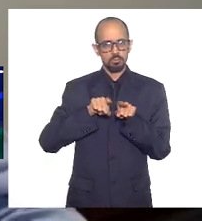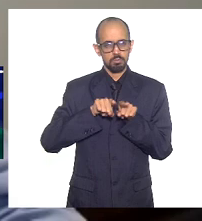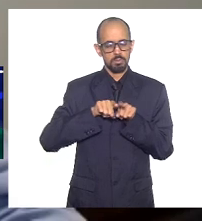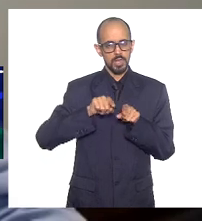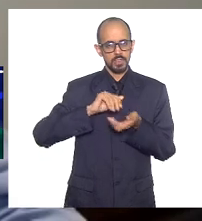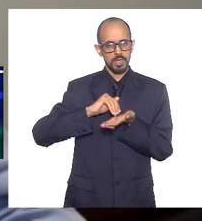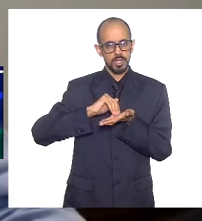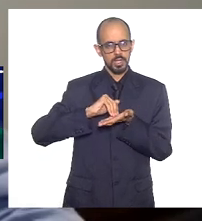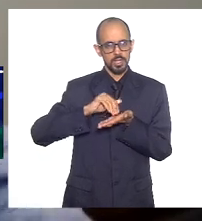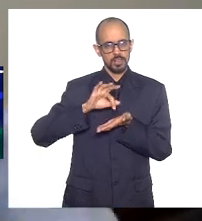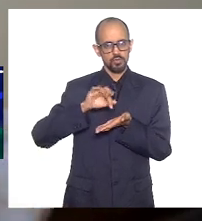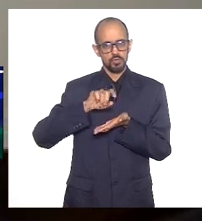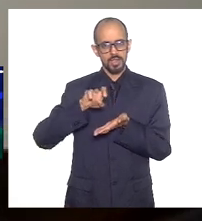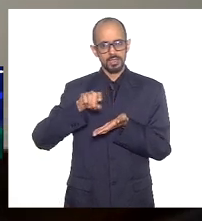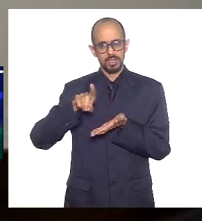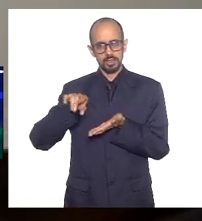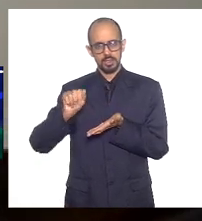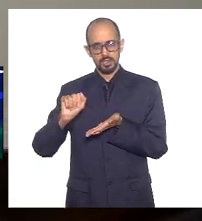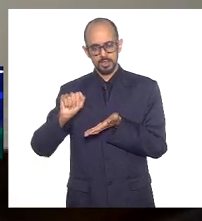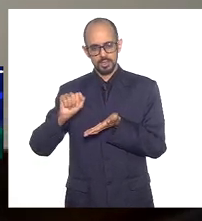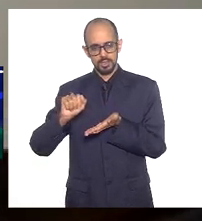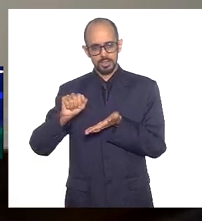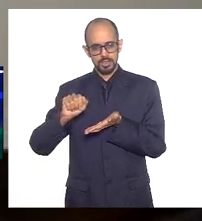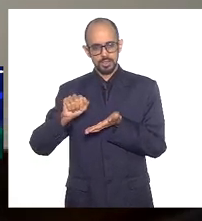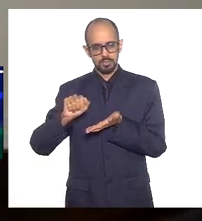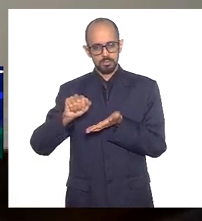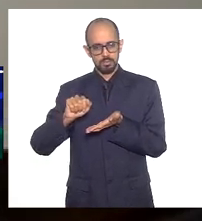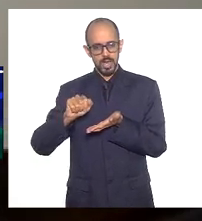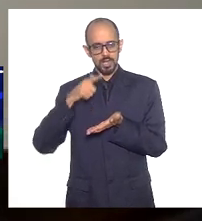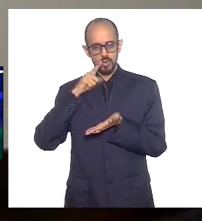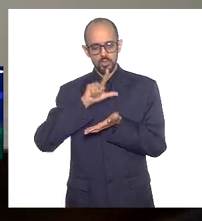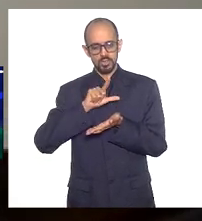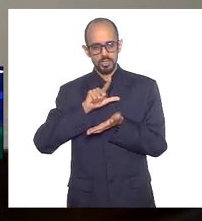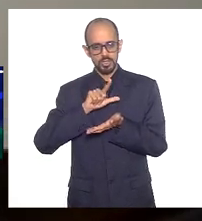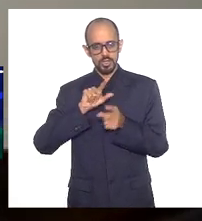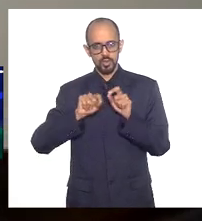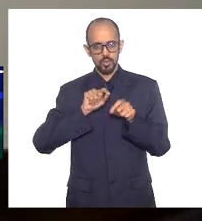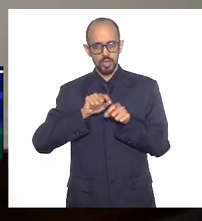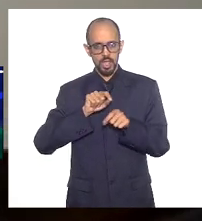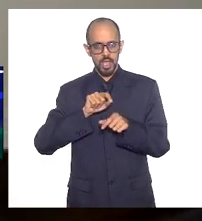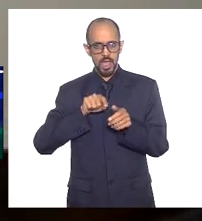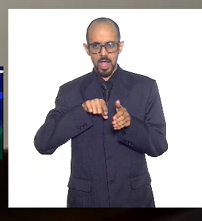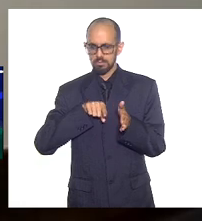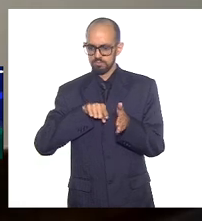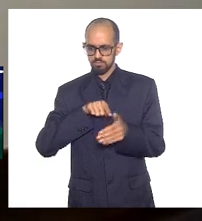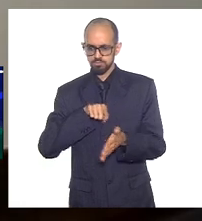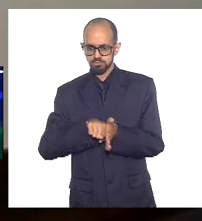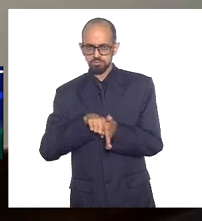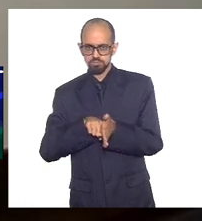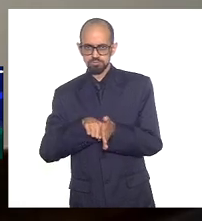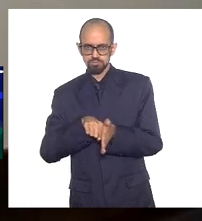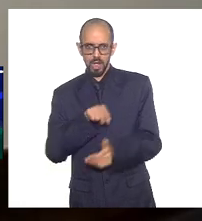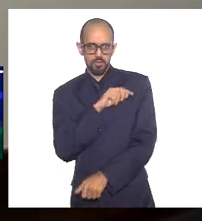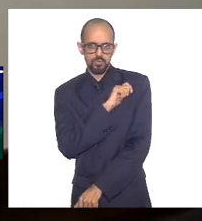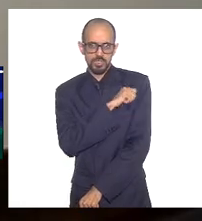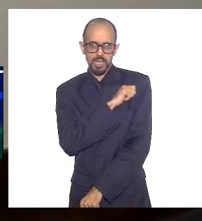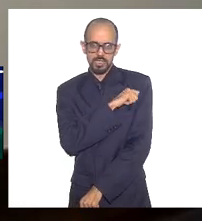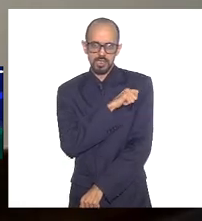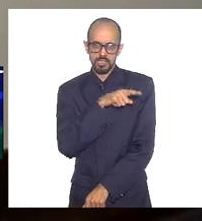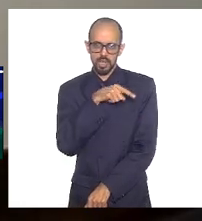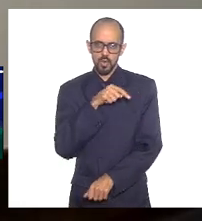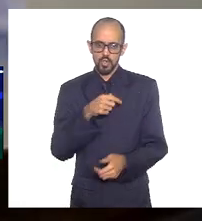Secretaria de Fazenda do Estado Flávio para que o dispositivo de fiscalização dos abatimentos feitos